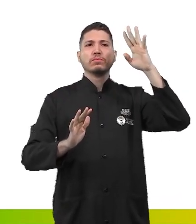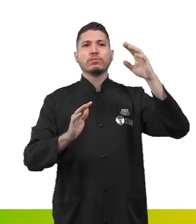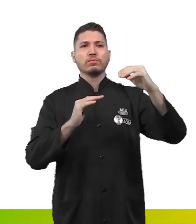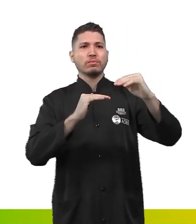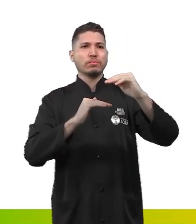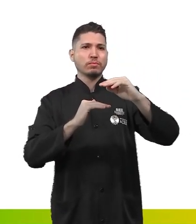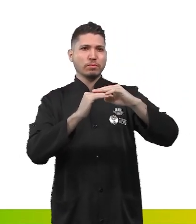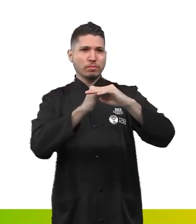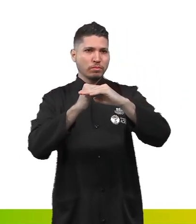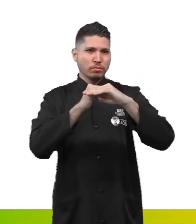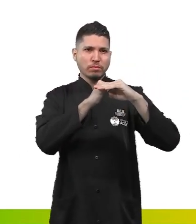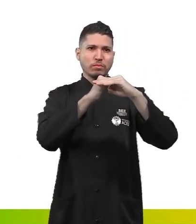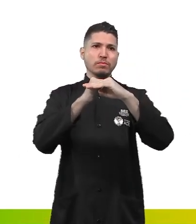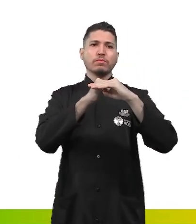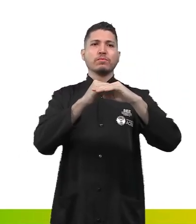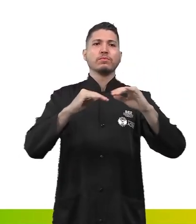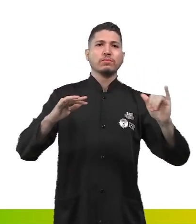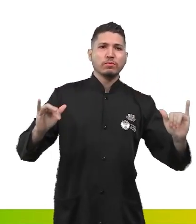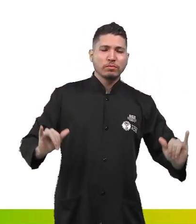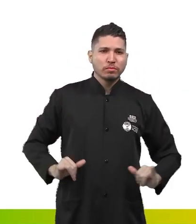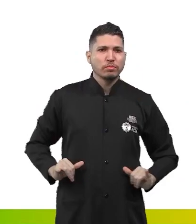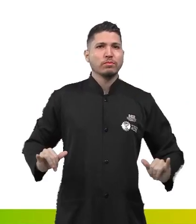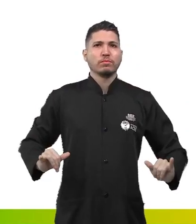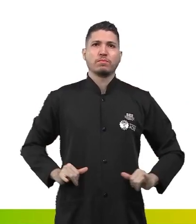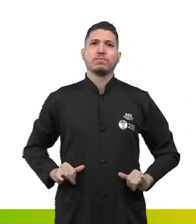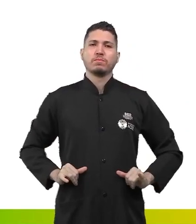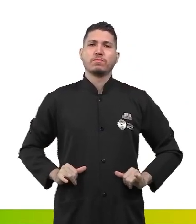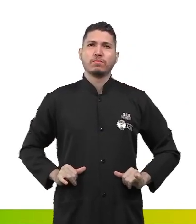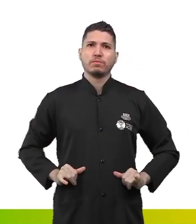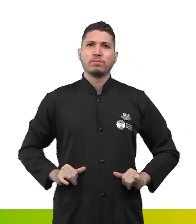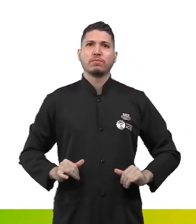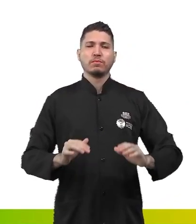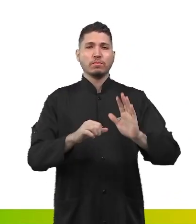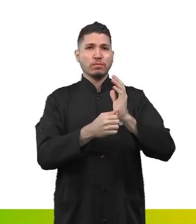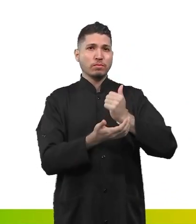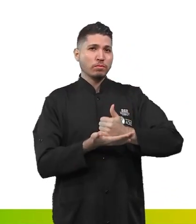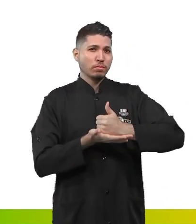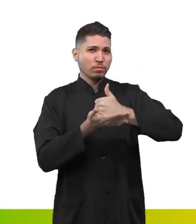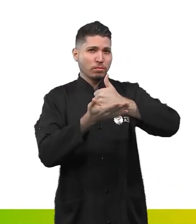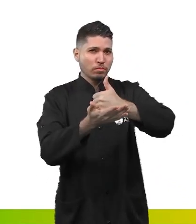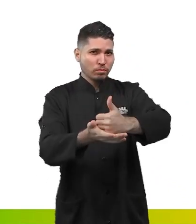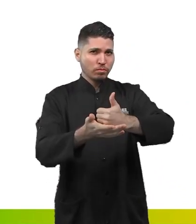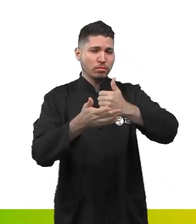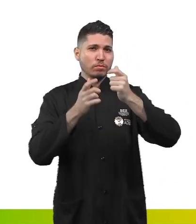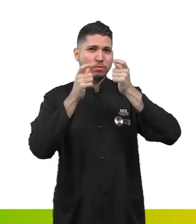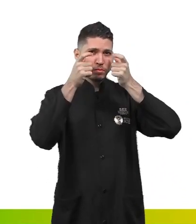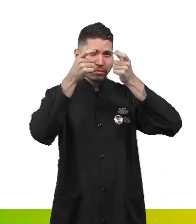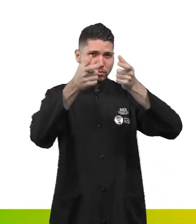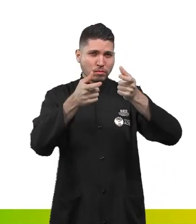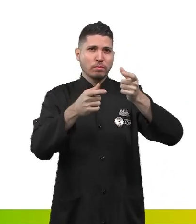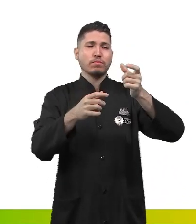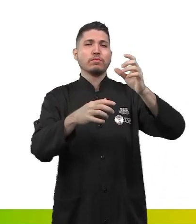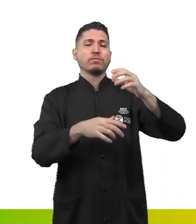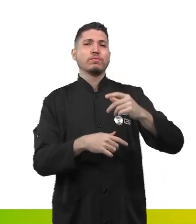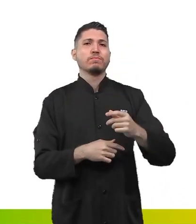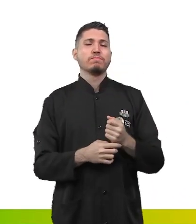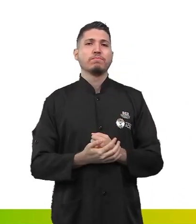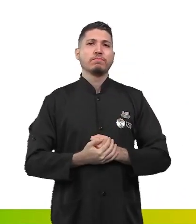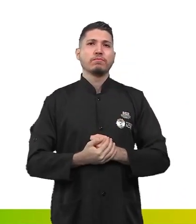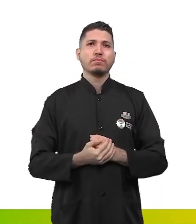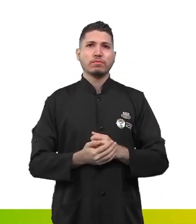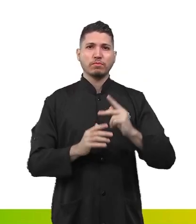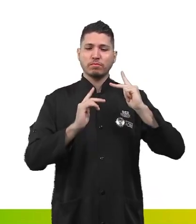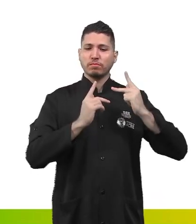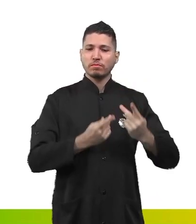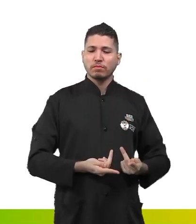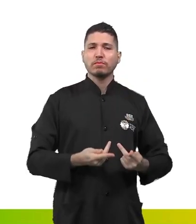da dor e do sofrimento para atender aos interesses e preferências tanto humanos quanto de